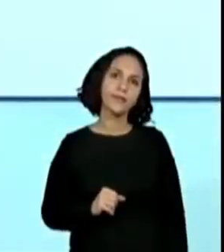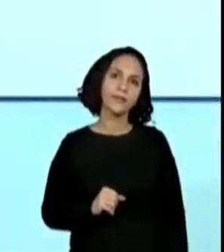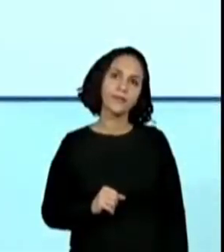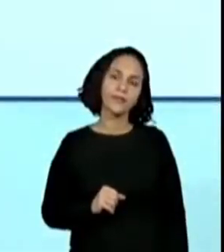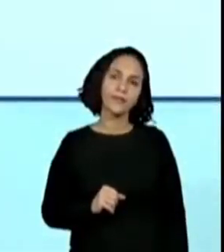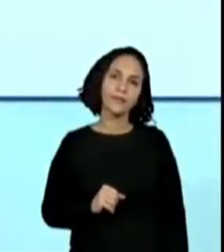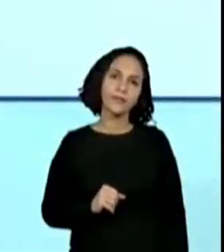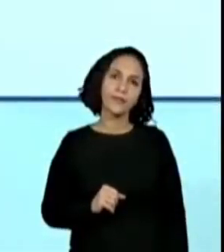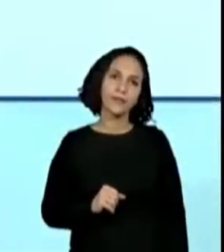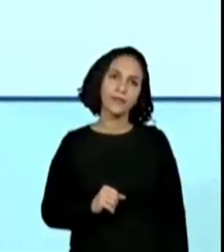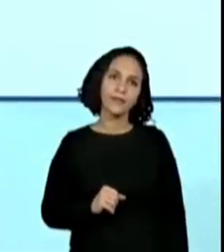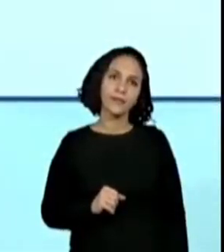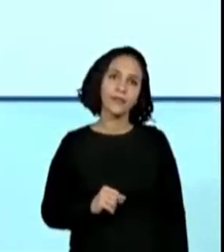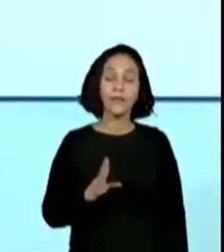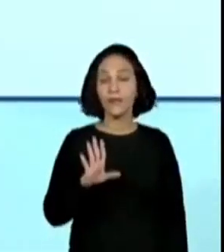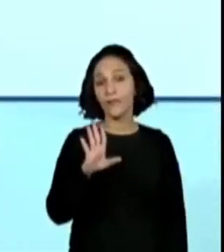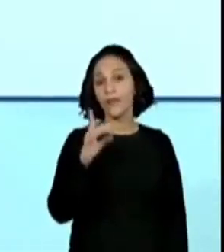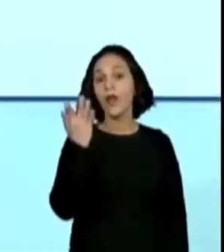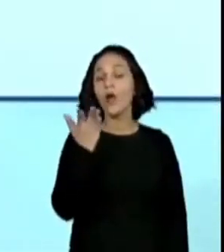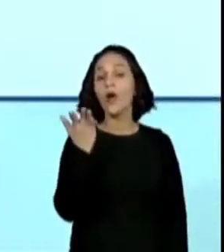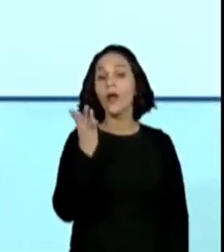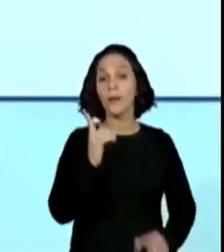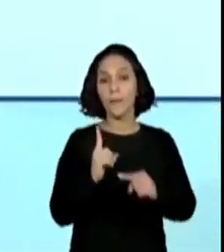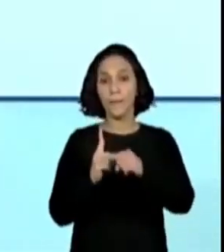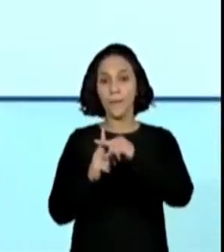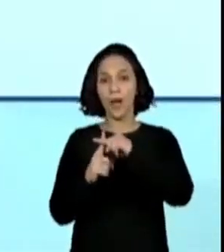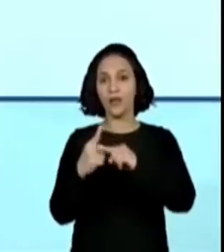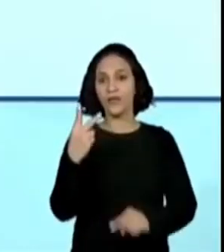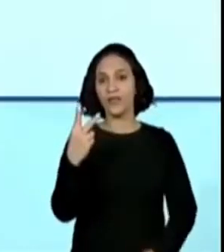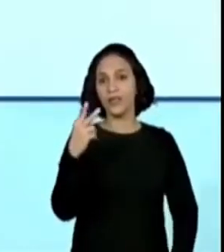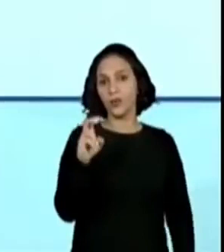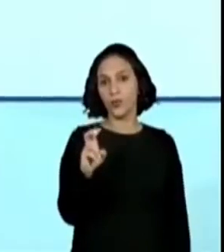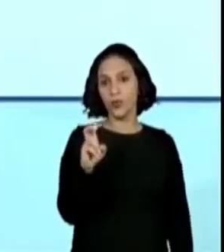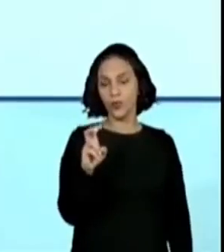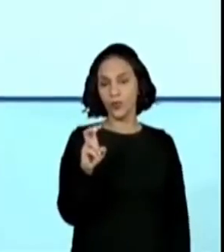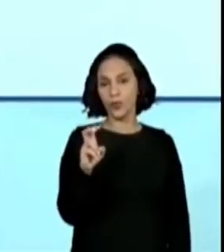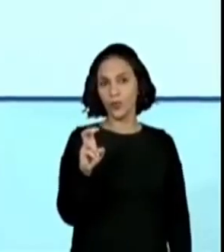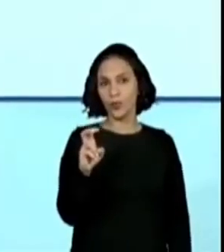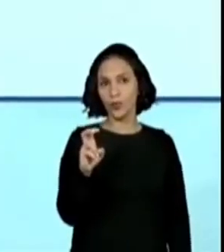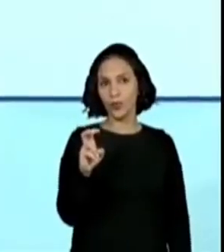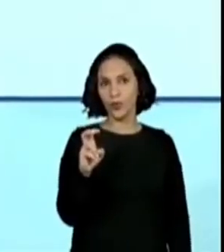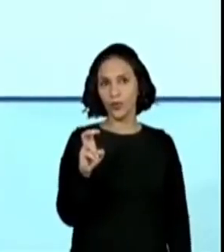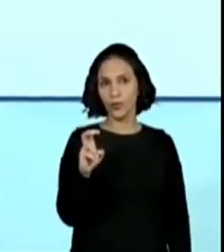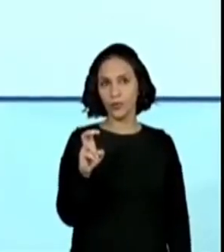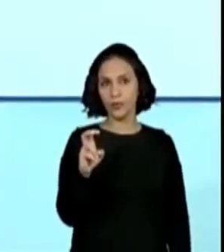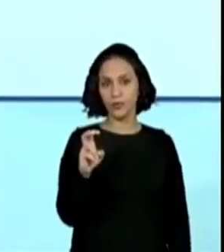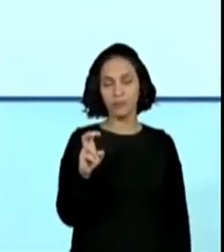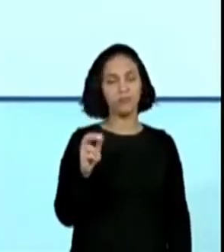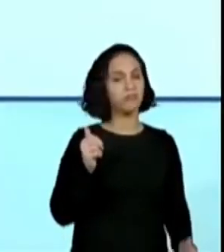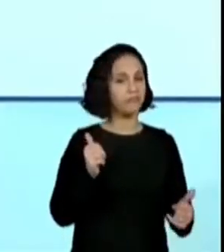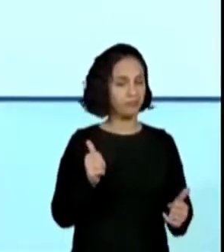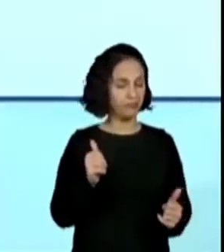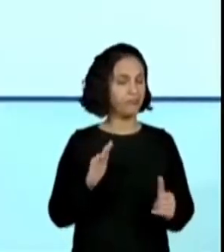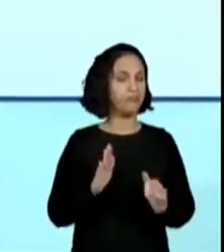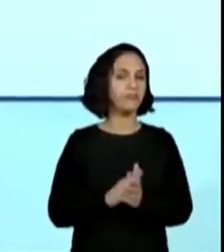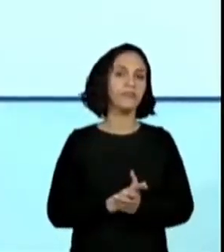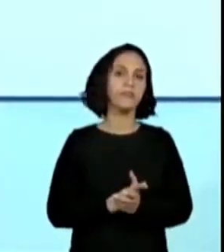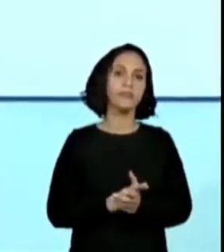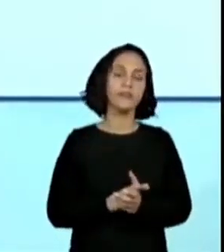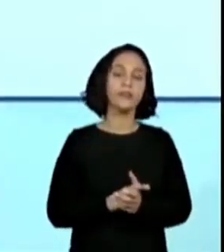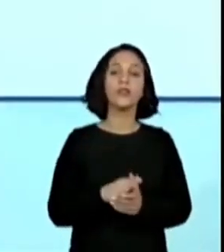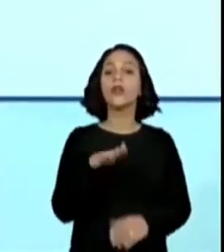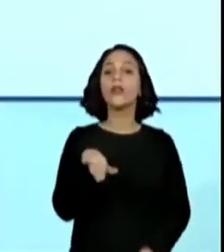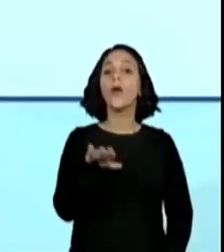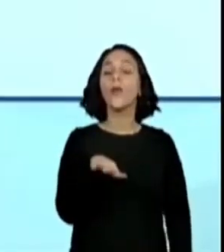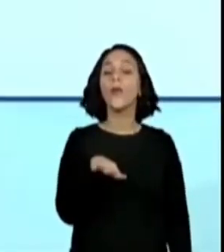100 certo só que aqui eu somei 25 mais 25 e aí eu